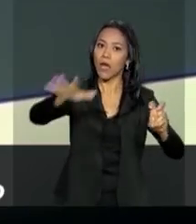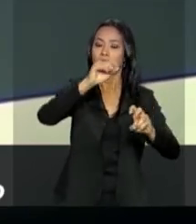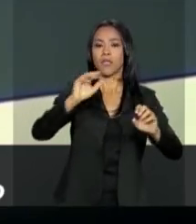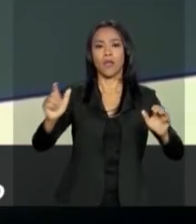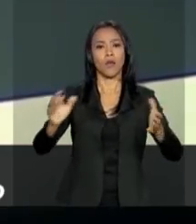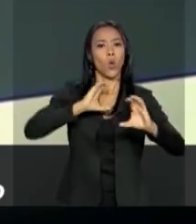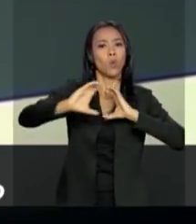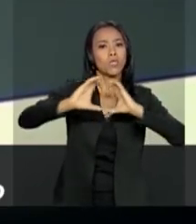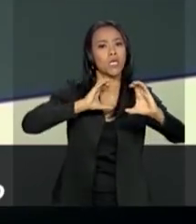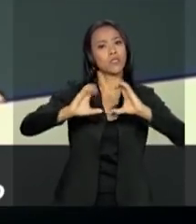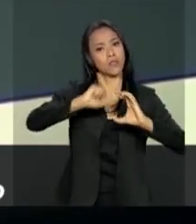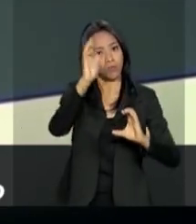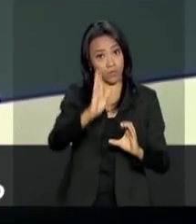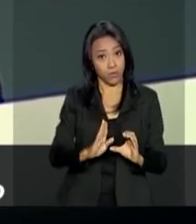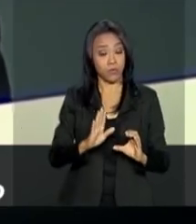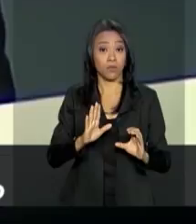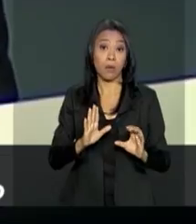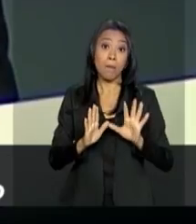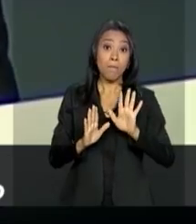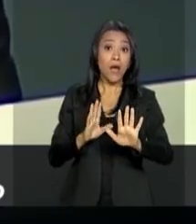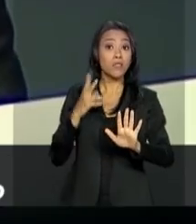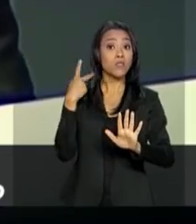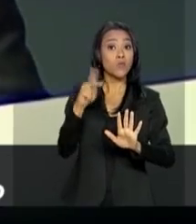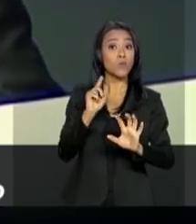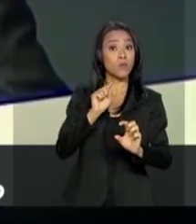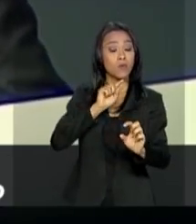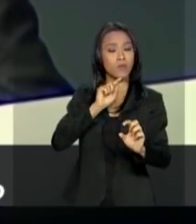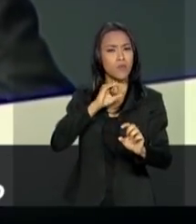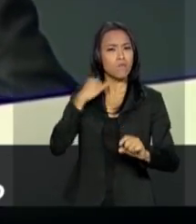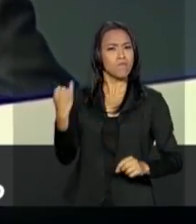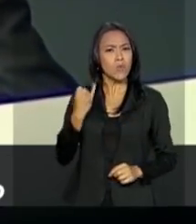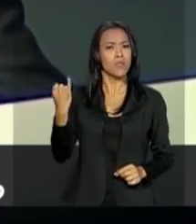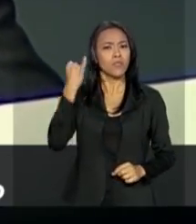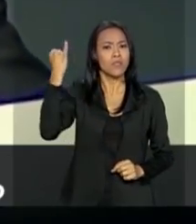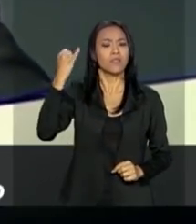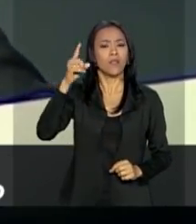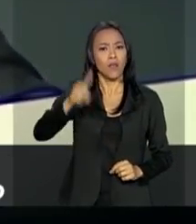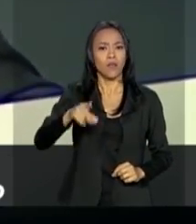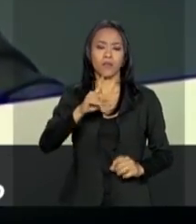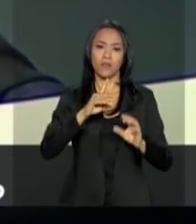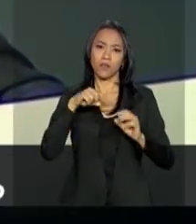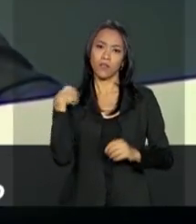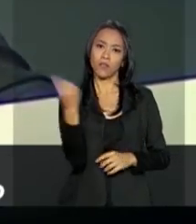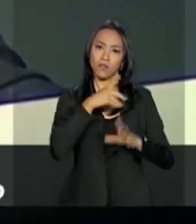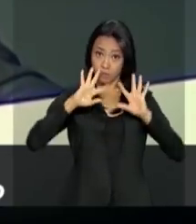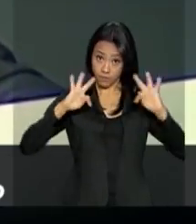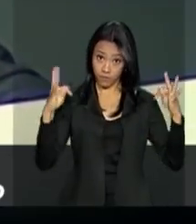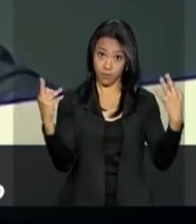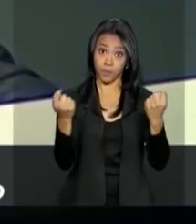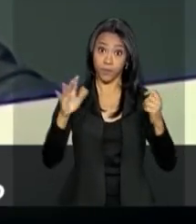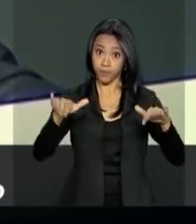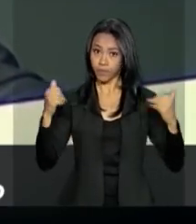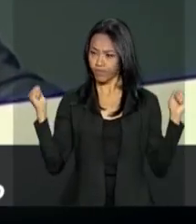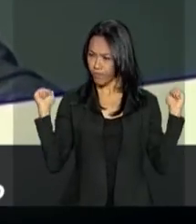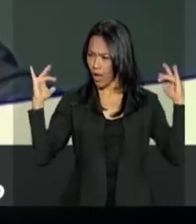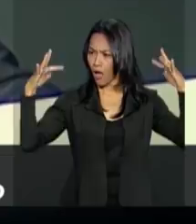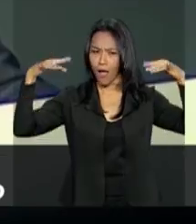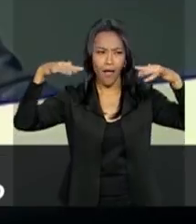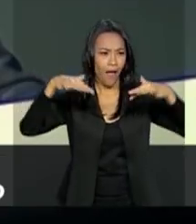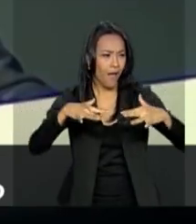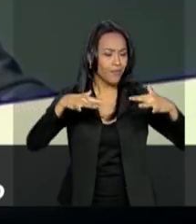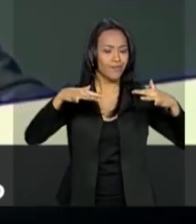país mas ele ea sua importância está precisamente em que nós todos quando nos encontramos nos